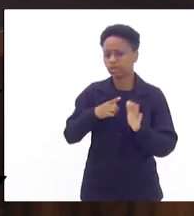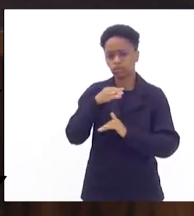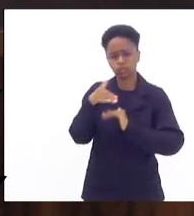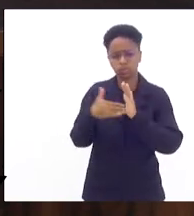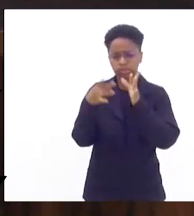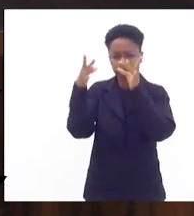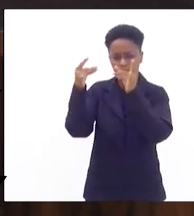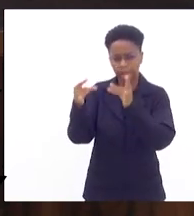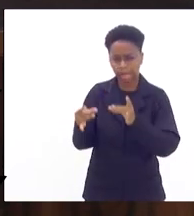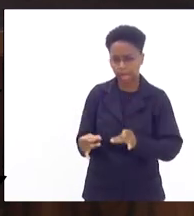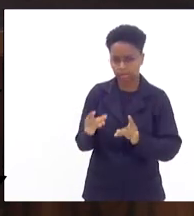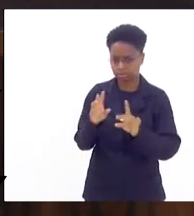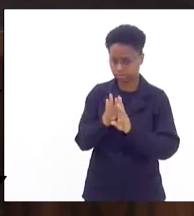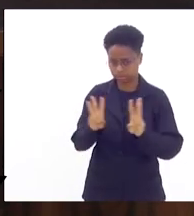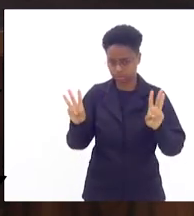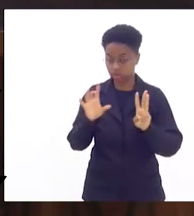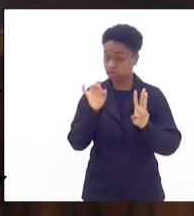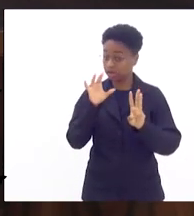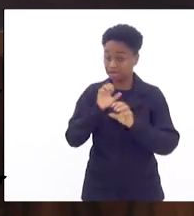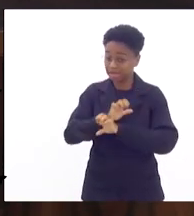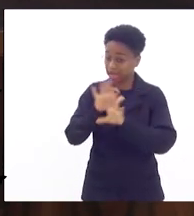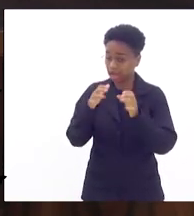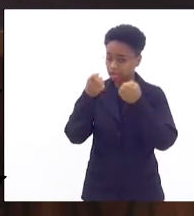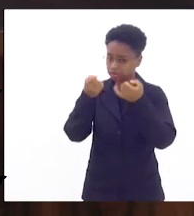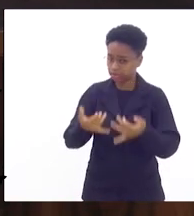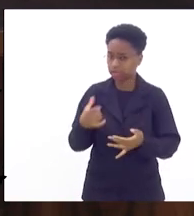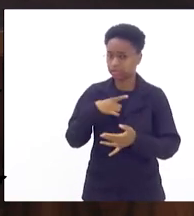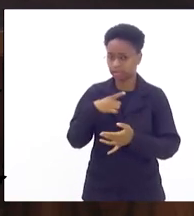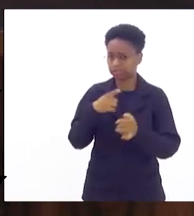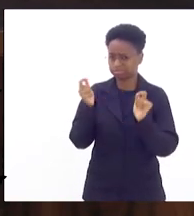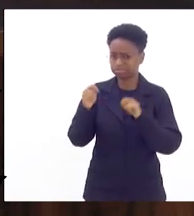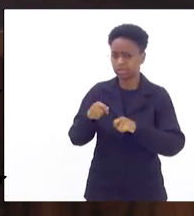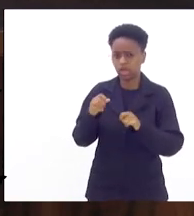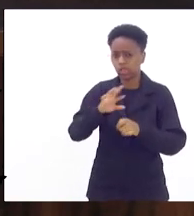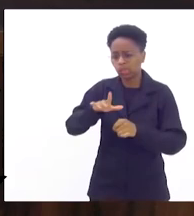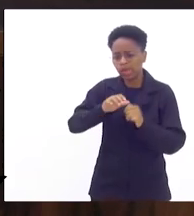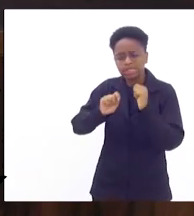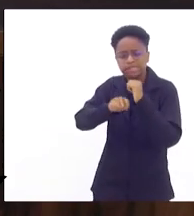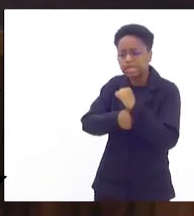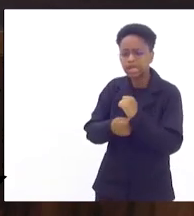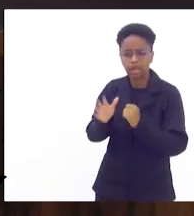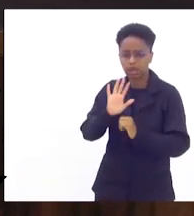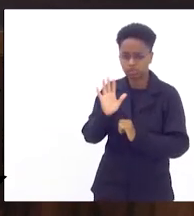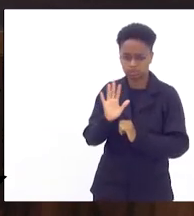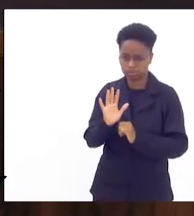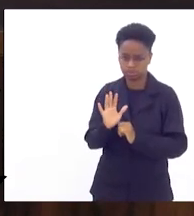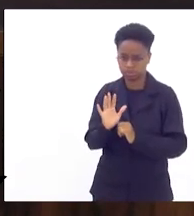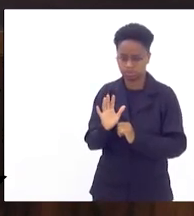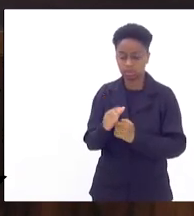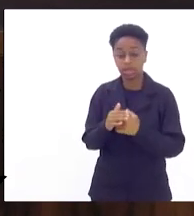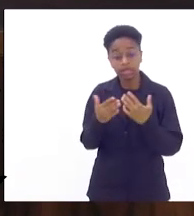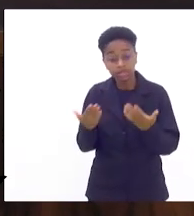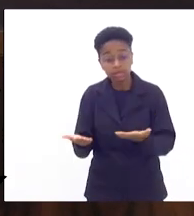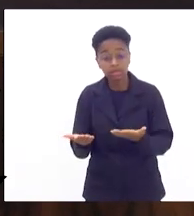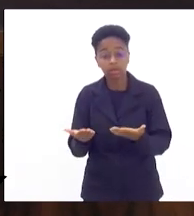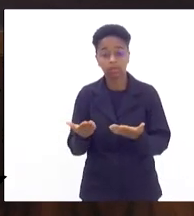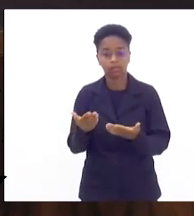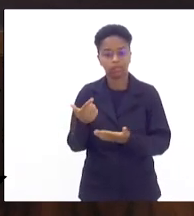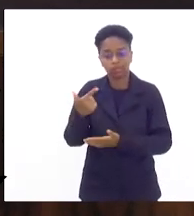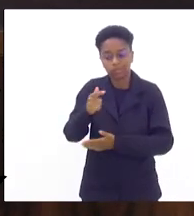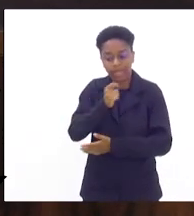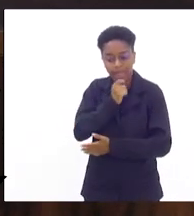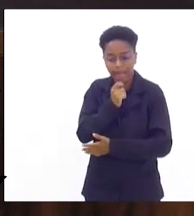Então, isso, deixa eu deixar claro, isso está disponibilizado, isso não é nenhum segredo, isso não está fechado através do cofre. Né, então, mesmo não tendo